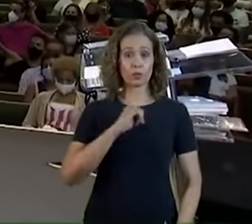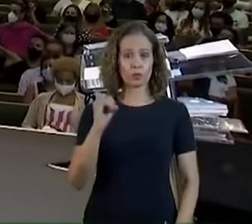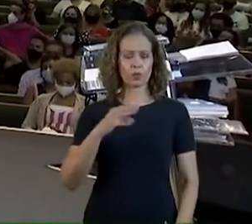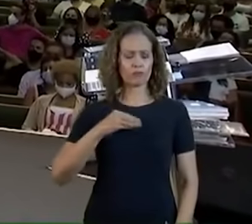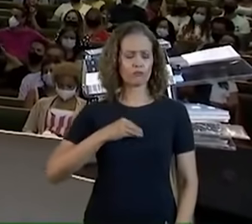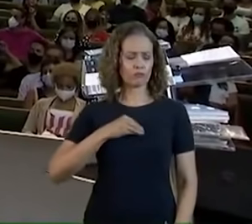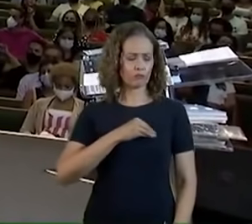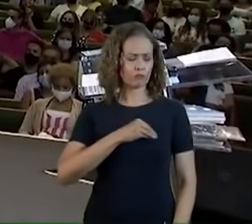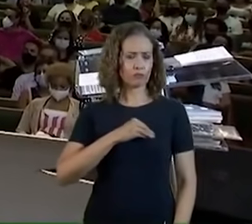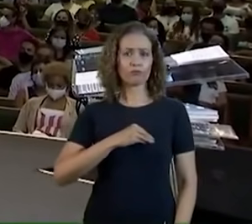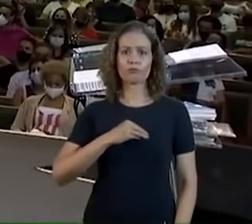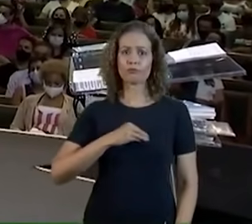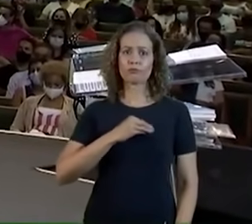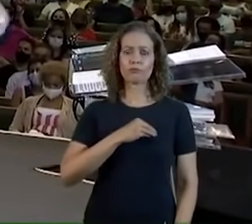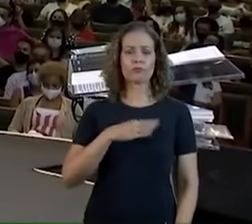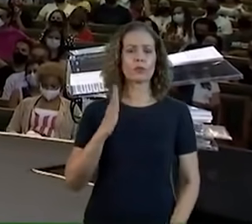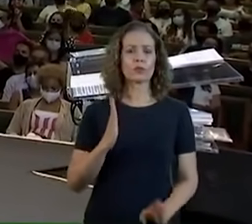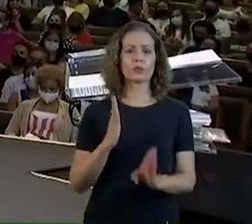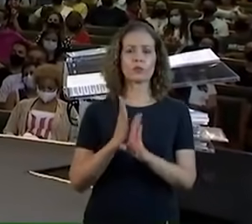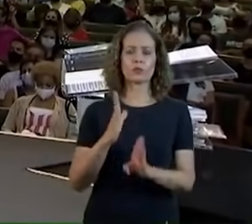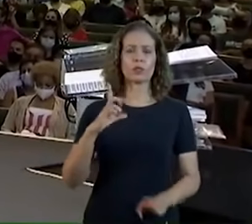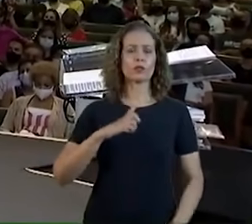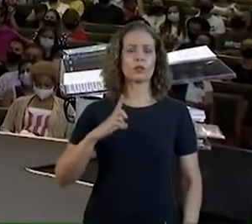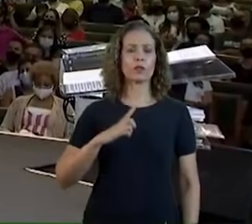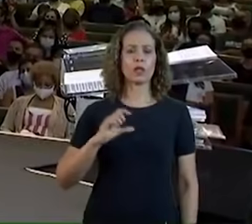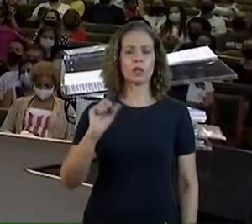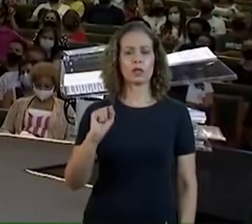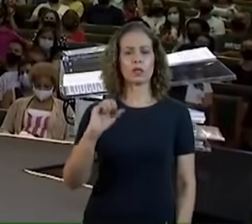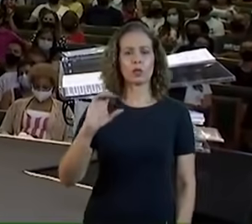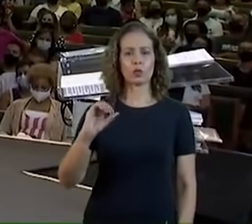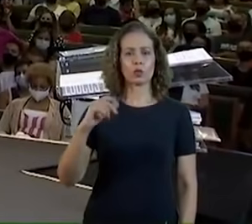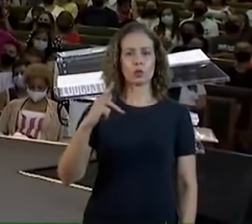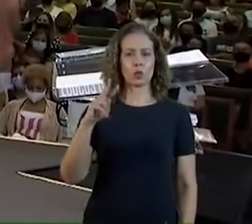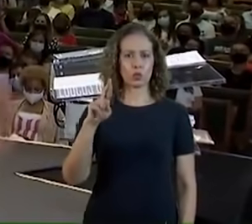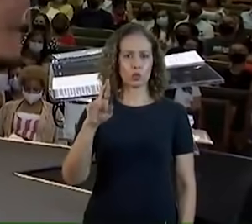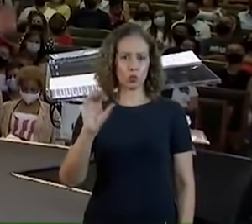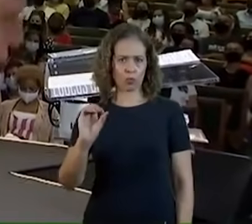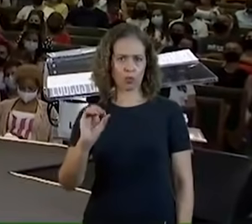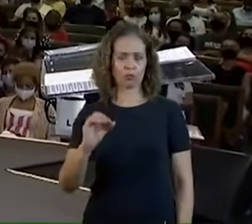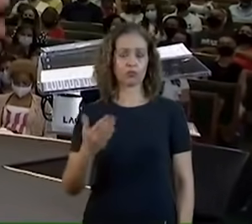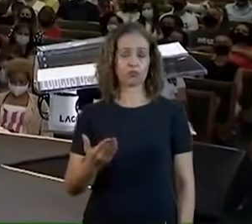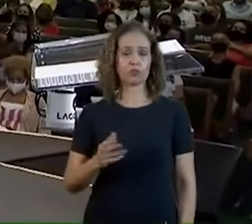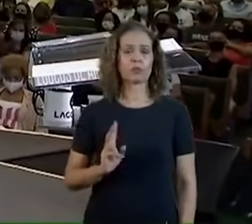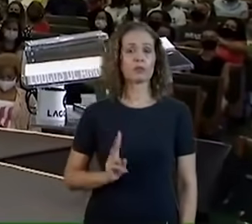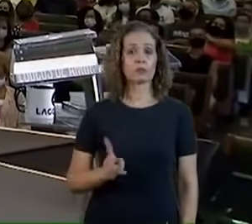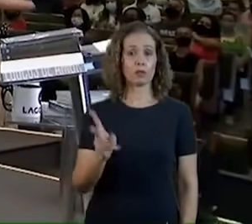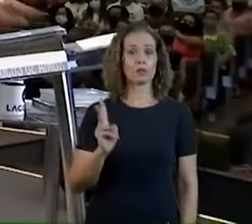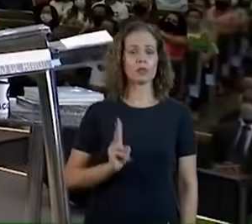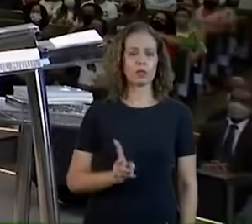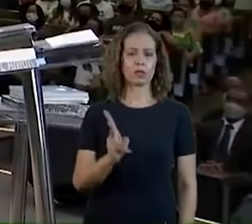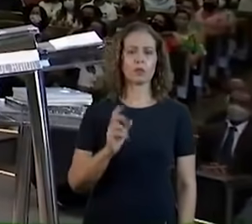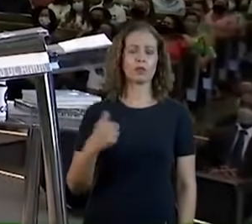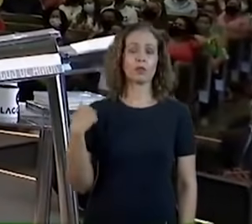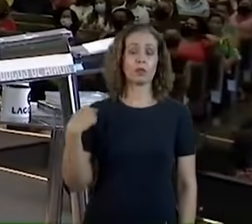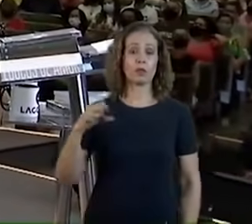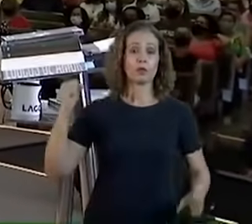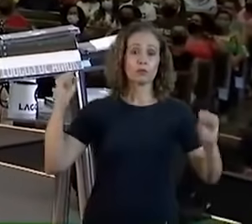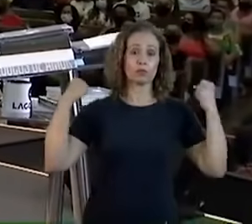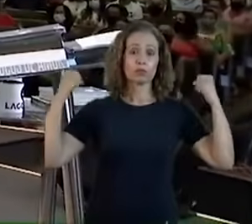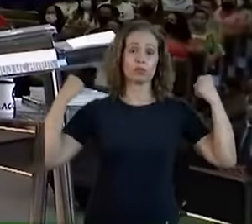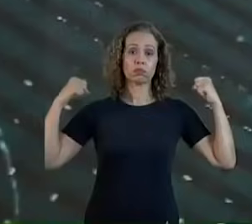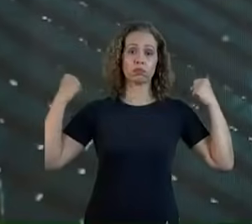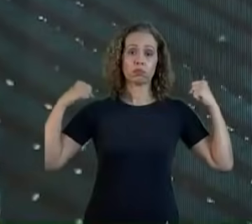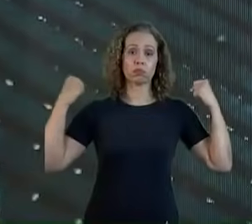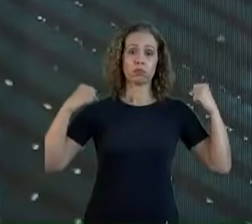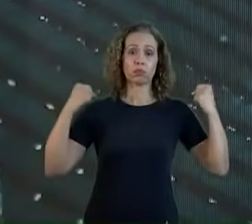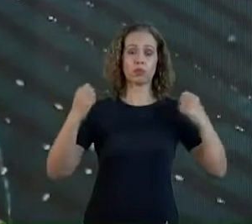estetoscópio no meu coração, você vai ver que ele tem um sopro. Então, toda vez que eu ia fazer educação física, que